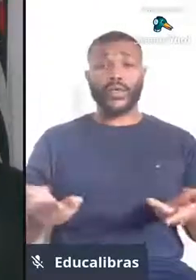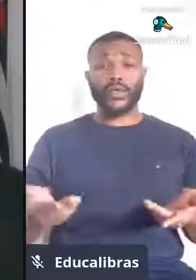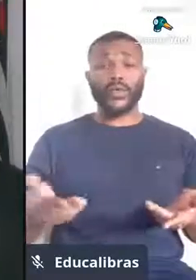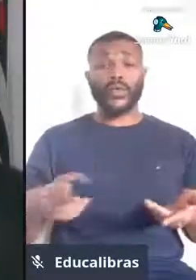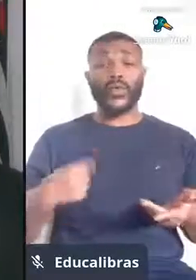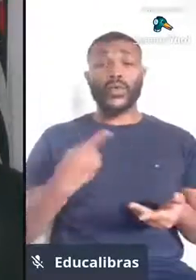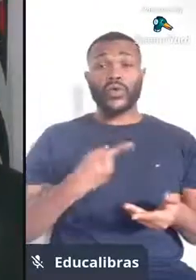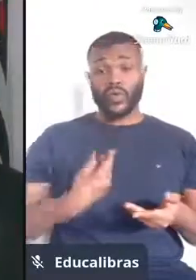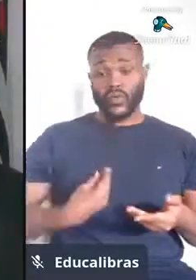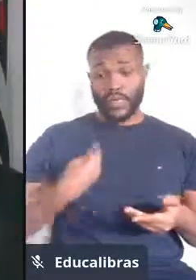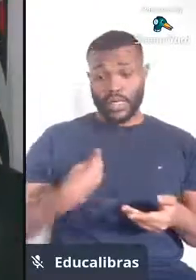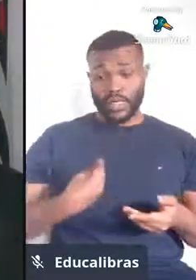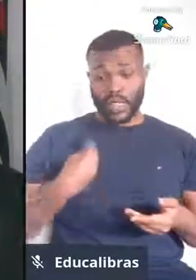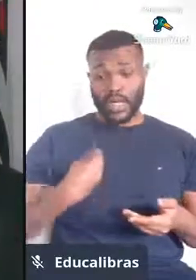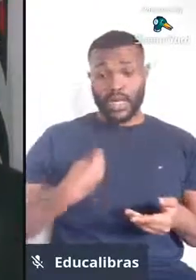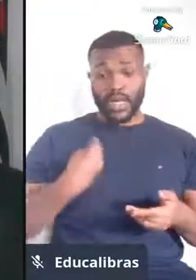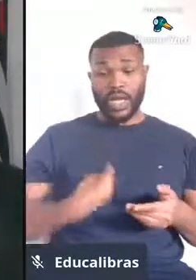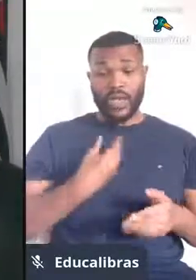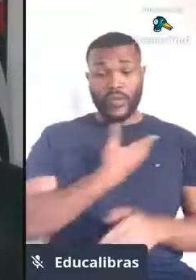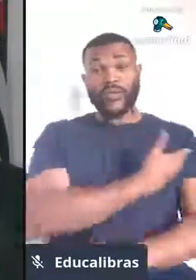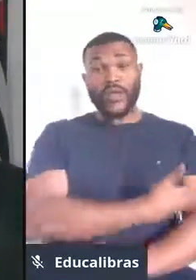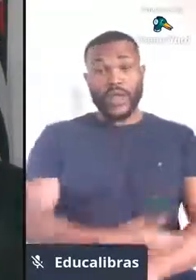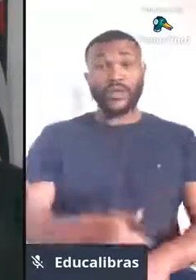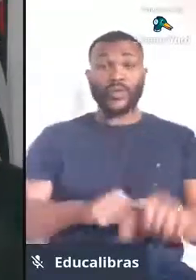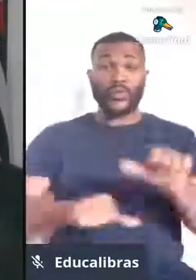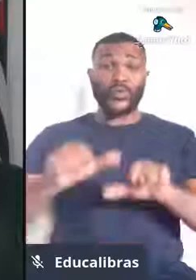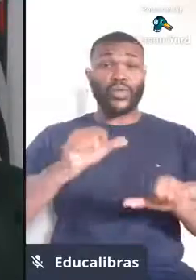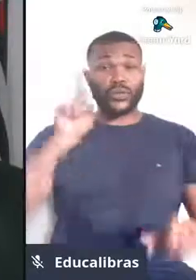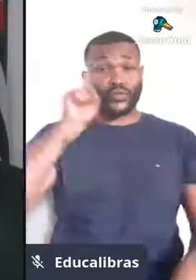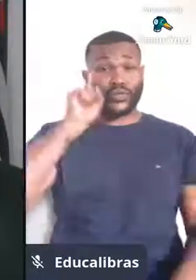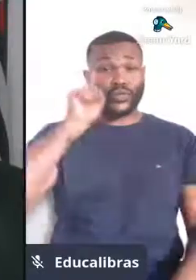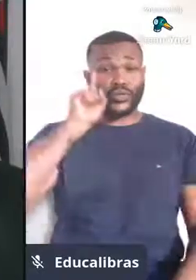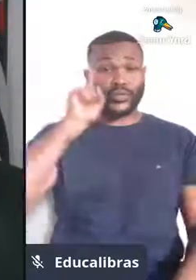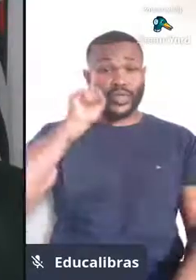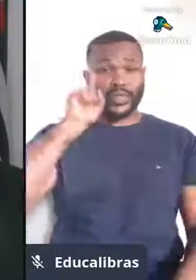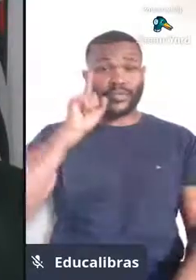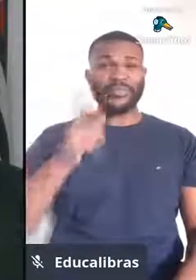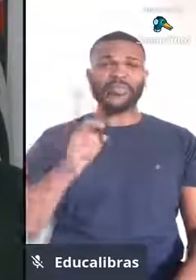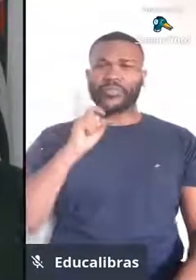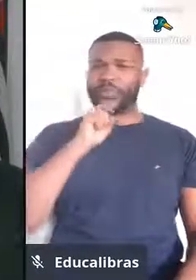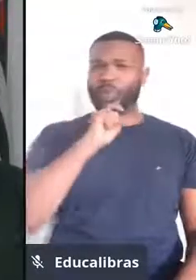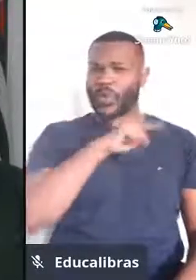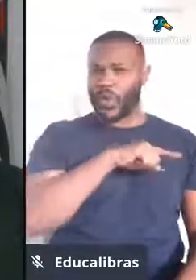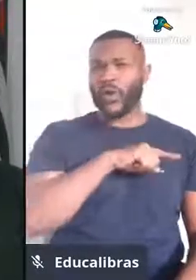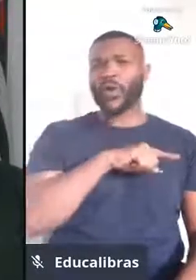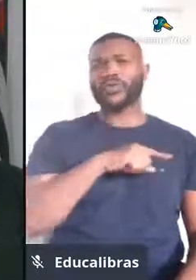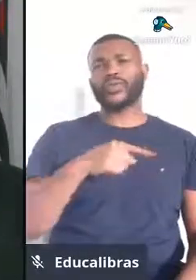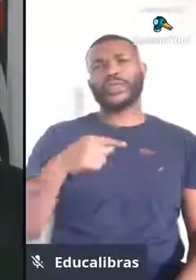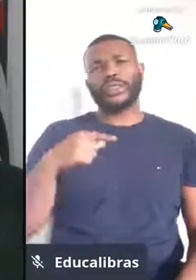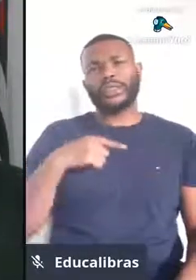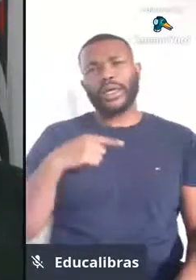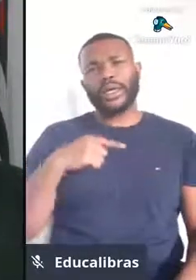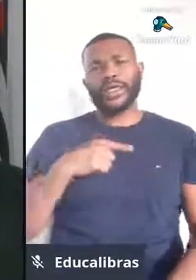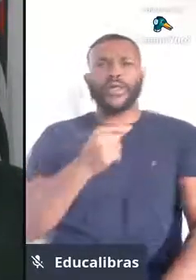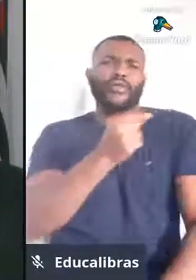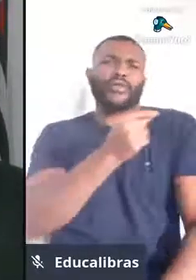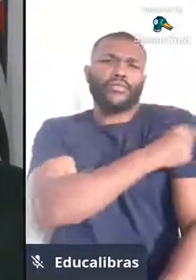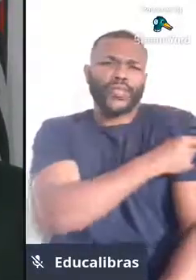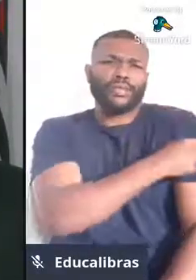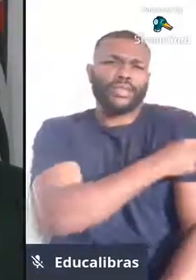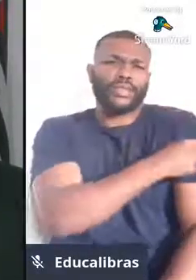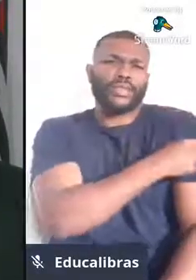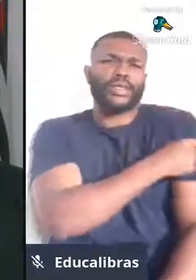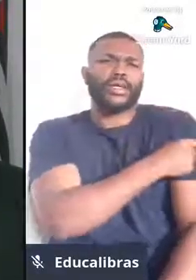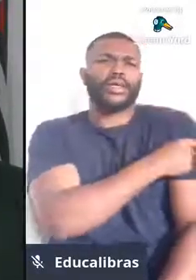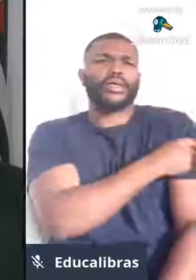ele ataca o nosso jeito de ser todo dia, né? Lógico que se tiver uma vacina para isso, a gente